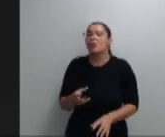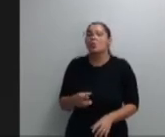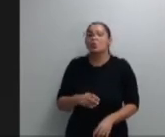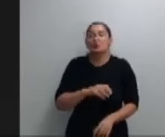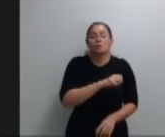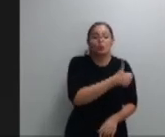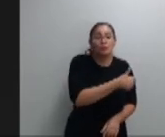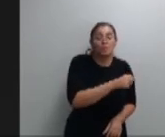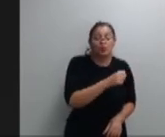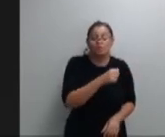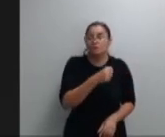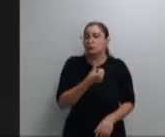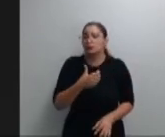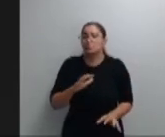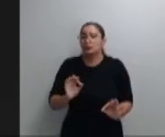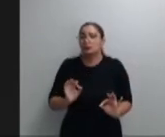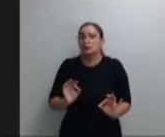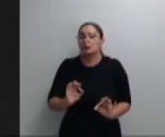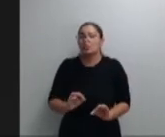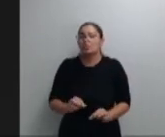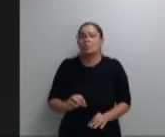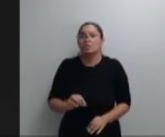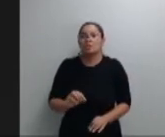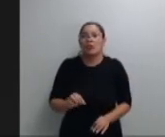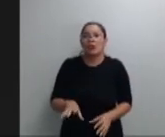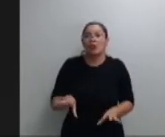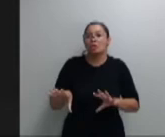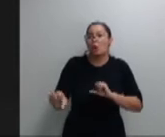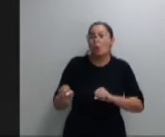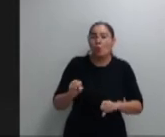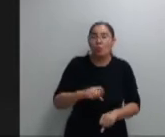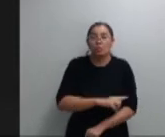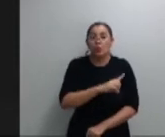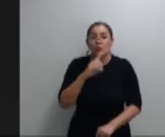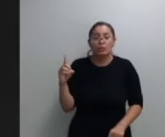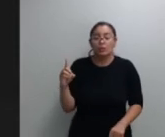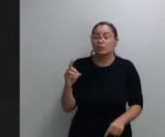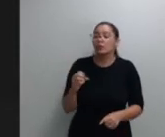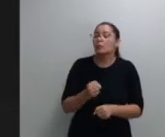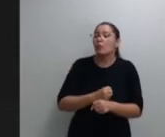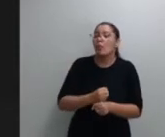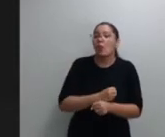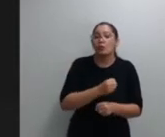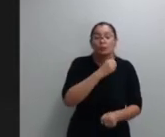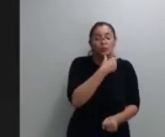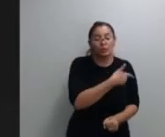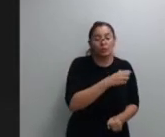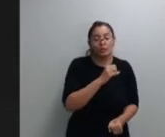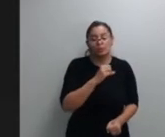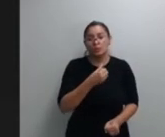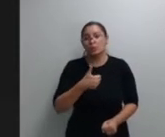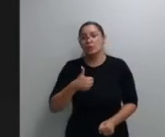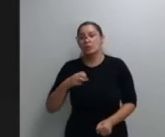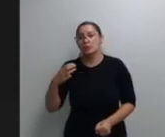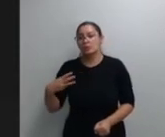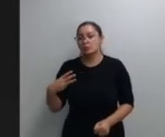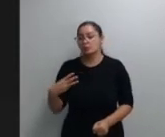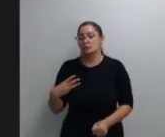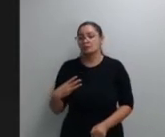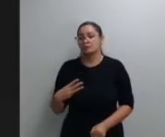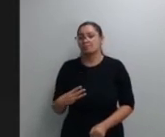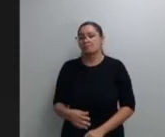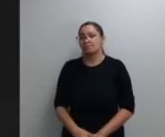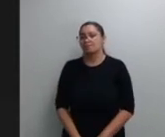ou seja o critério que somente valia os títulos até a data de 2013 é porque também para eles isso aí é